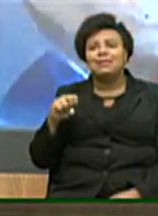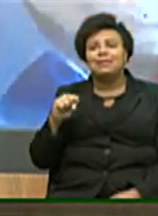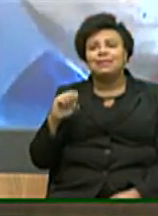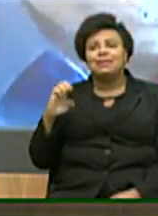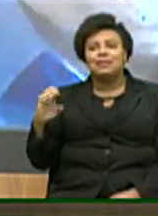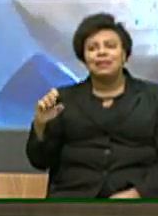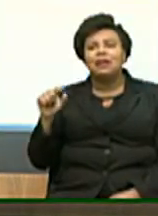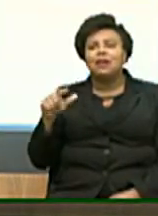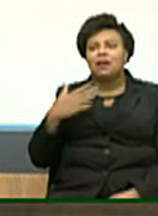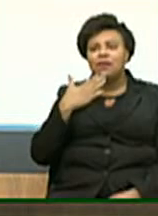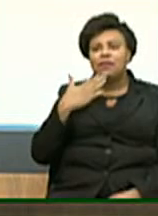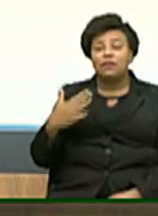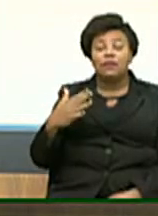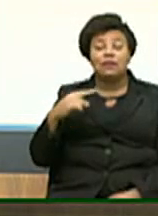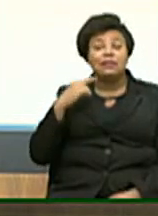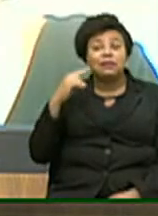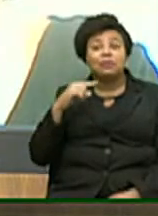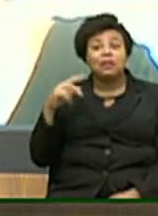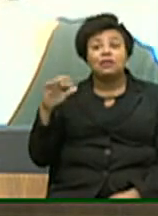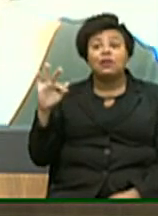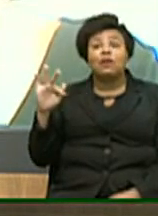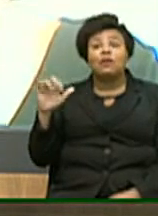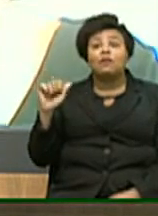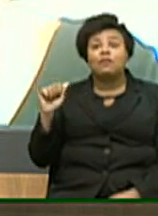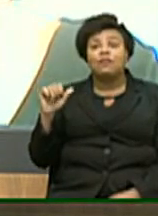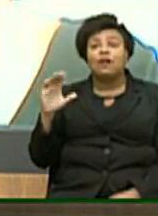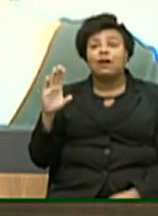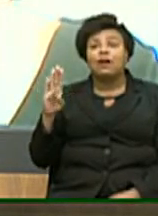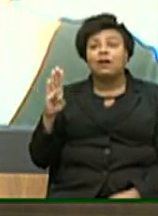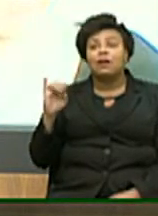Favorável, presidente. Deputado Fábio Osterman.